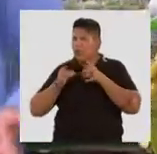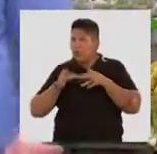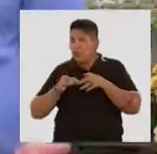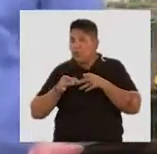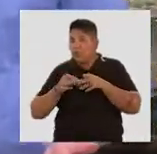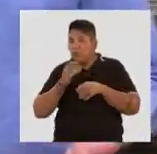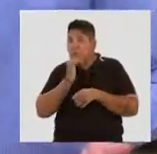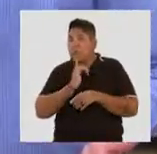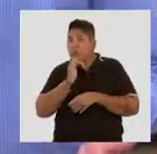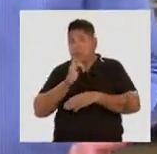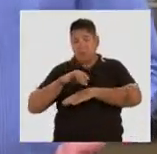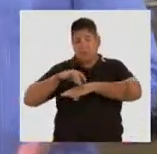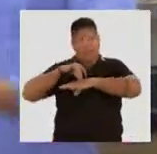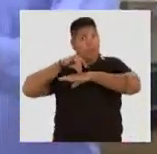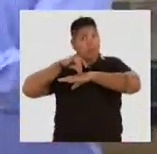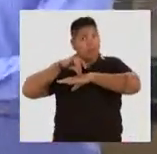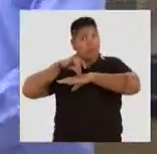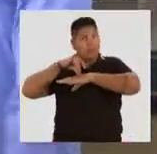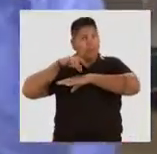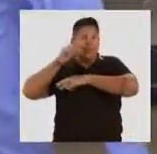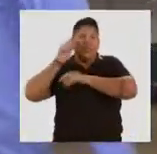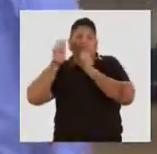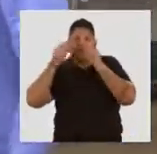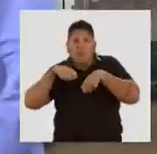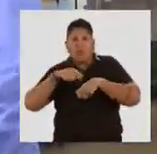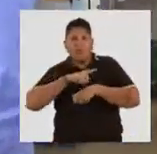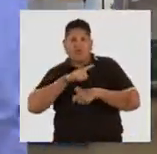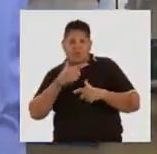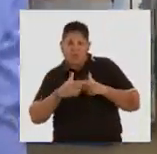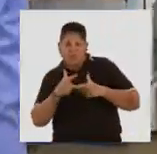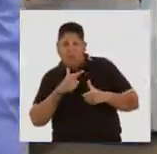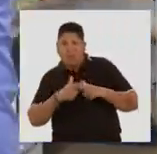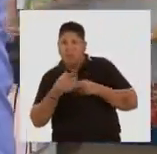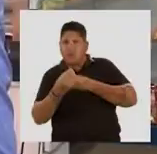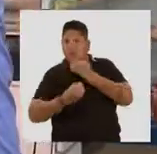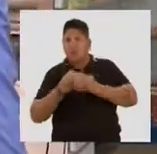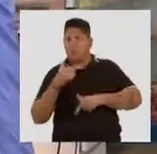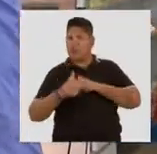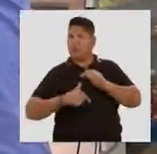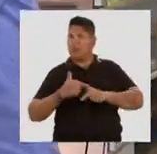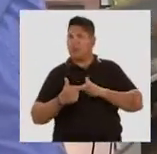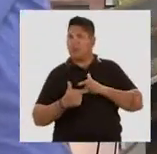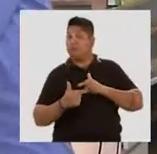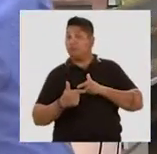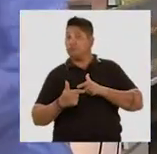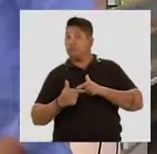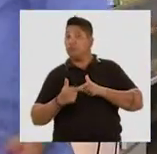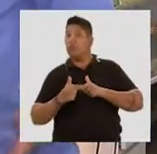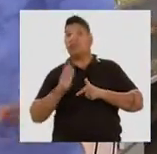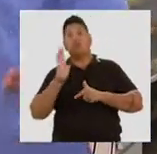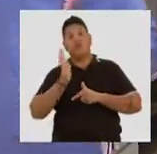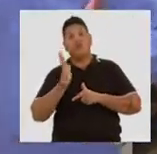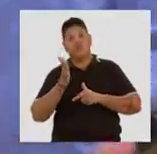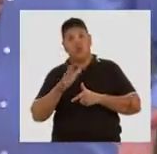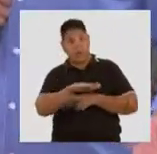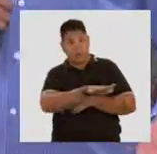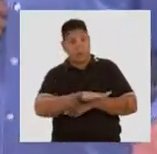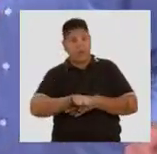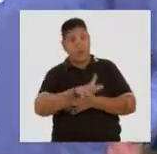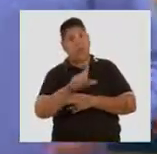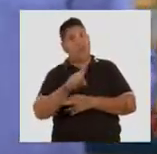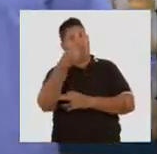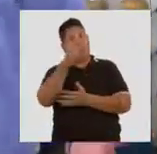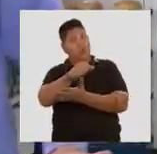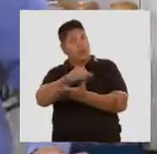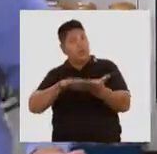que é vendido. No caso da carne, por exemplo, podem haver condições precárias de trabalho, já que o setor de